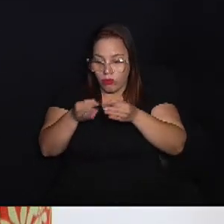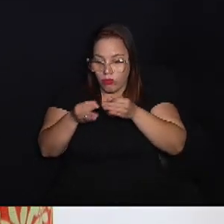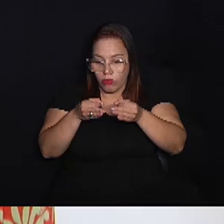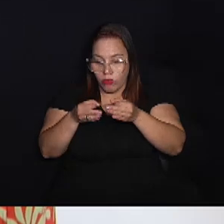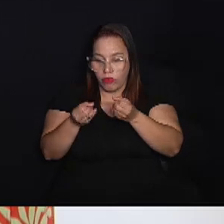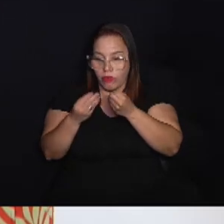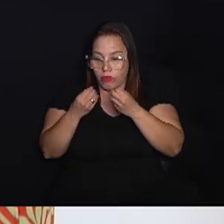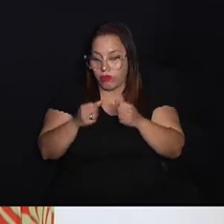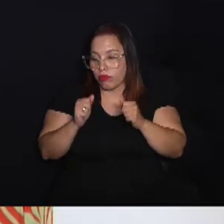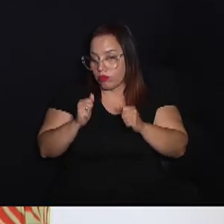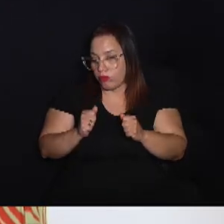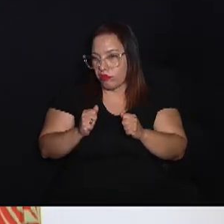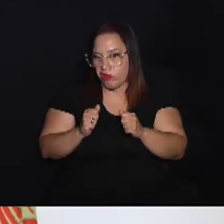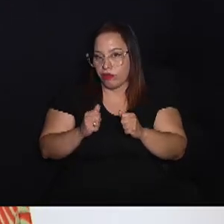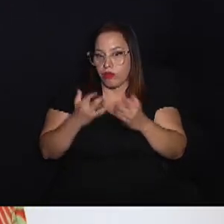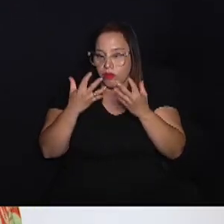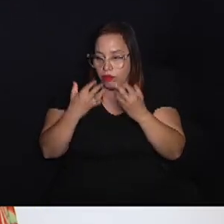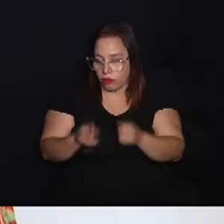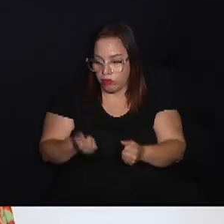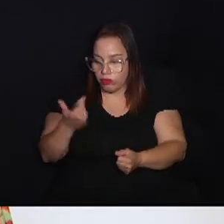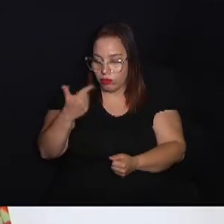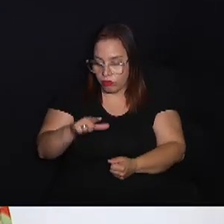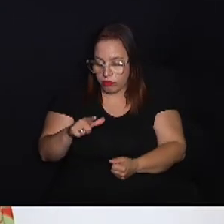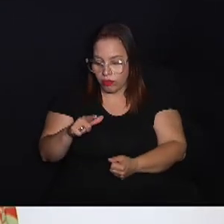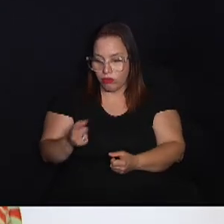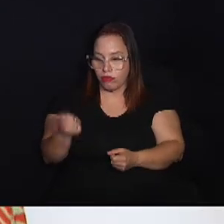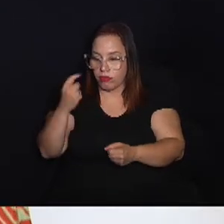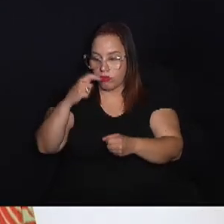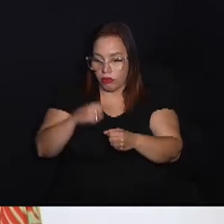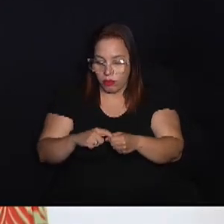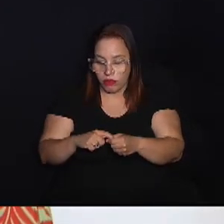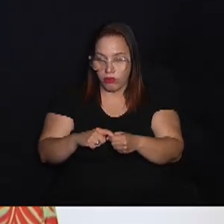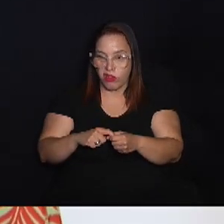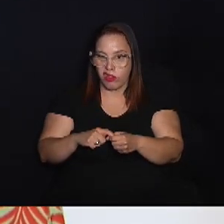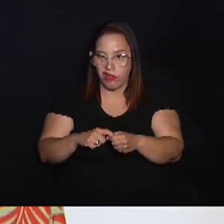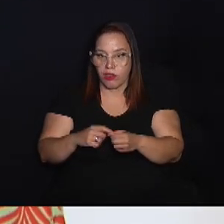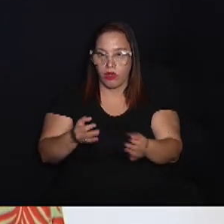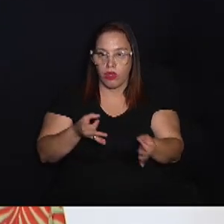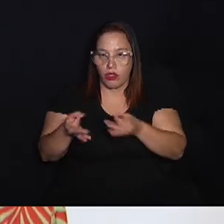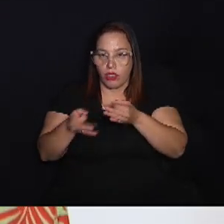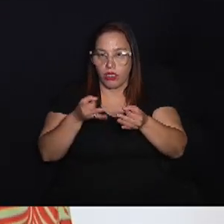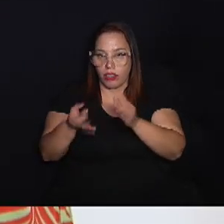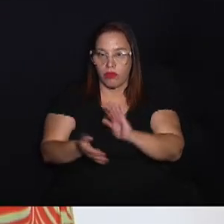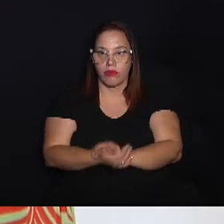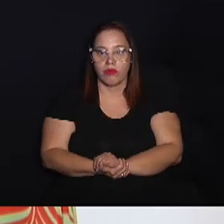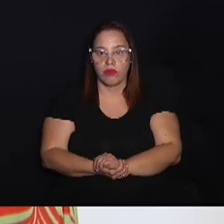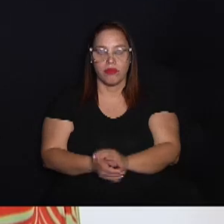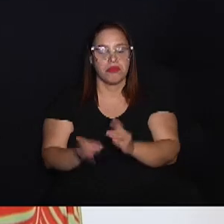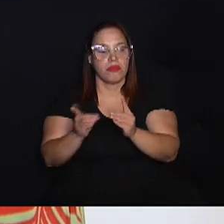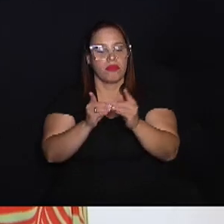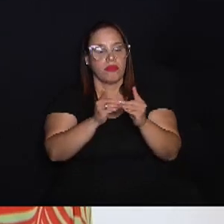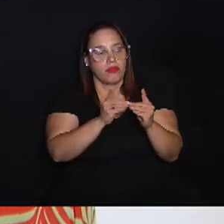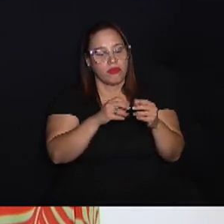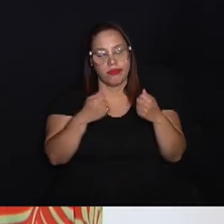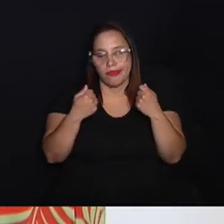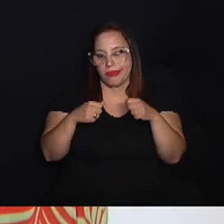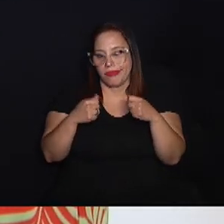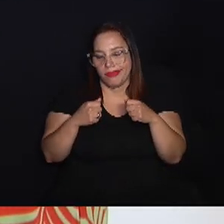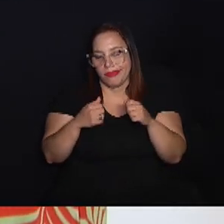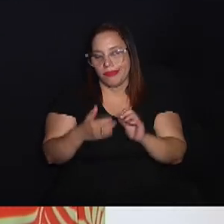informação para que ela possa ser recuperada e ela possa ser gerenciada, né? E atender às